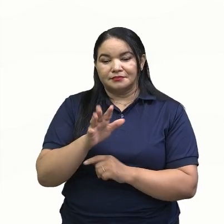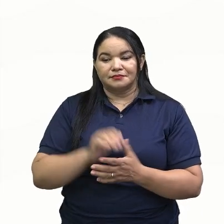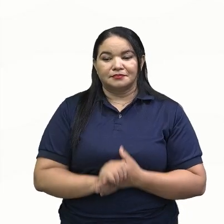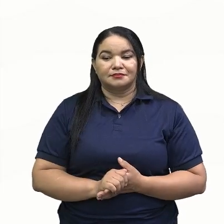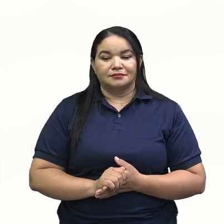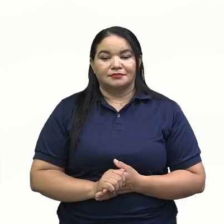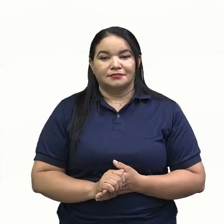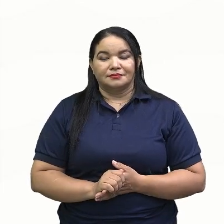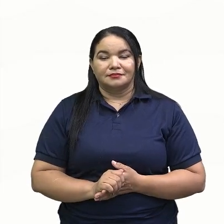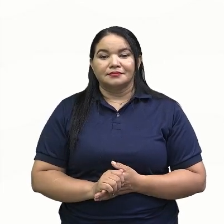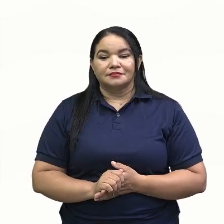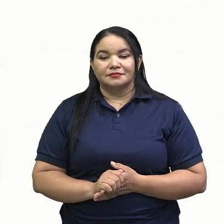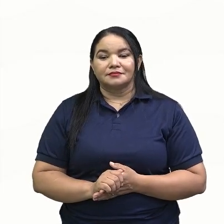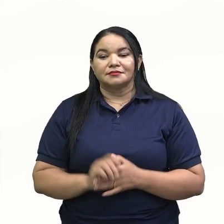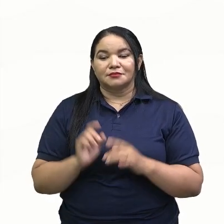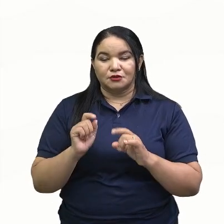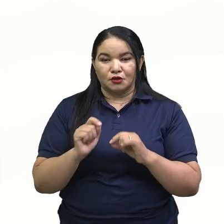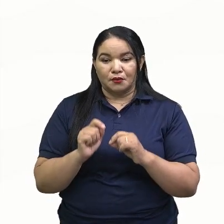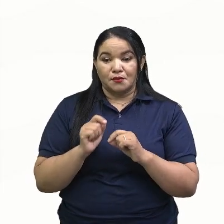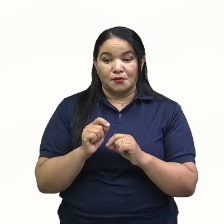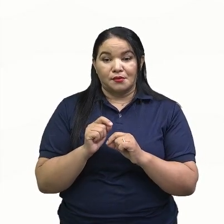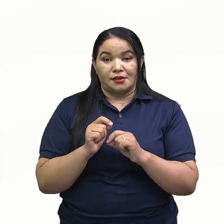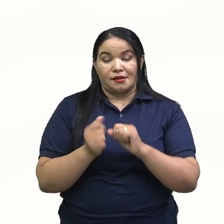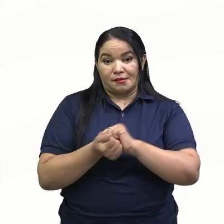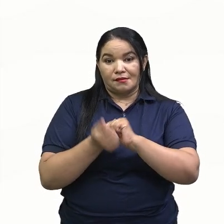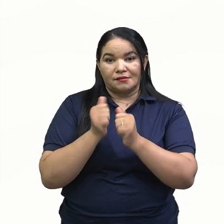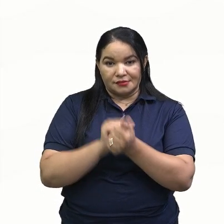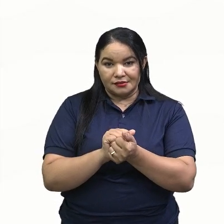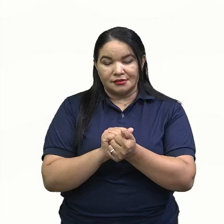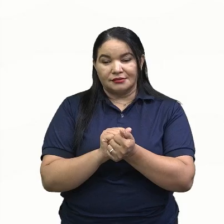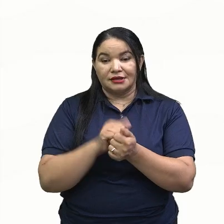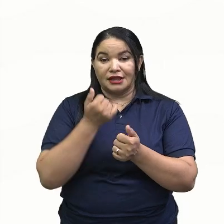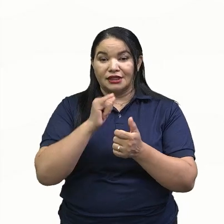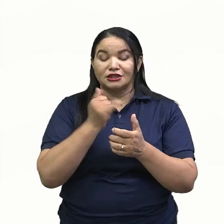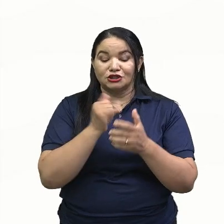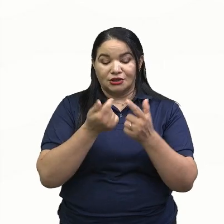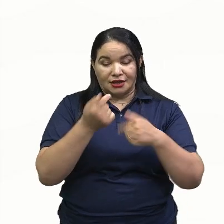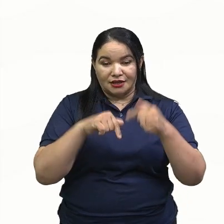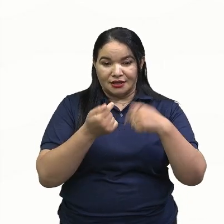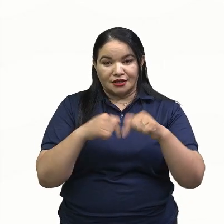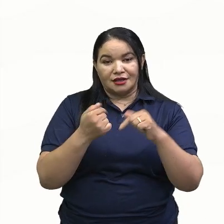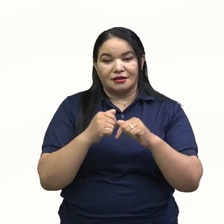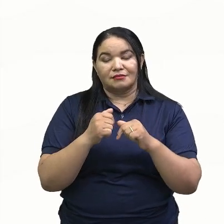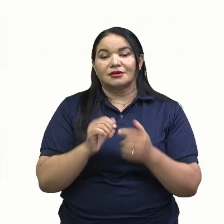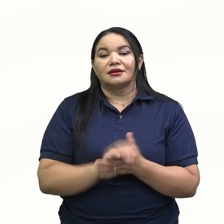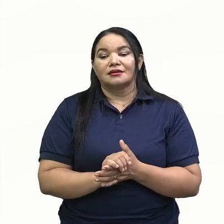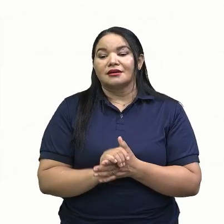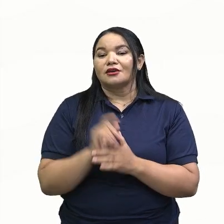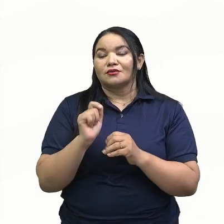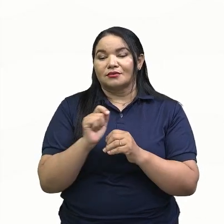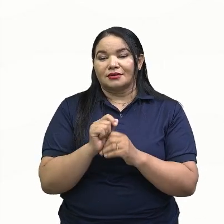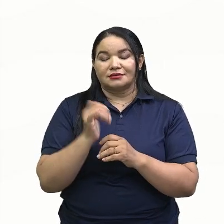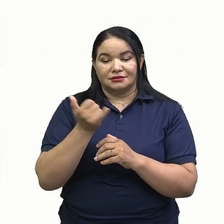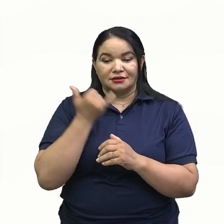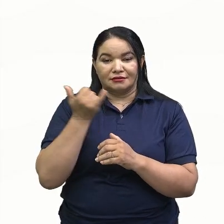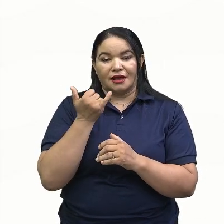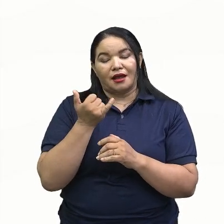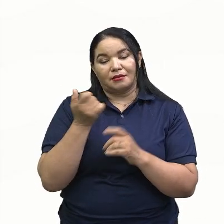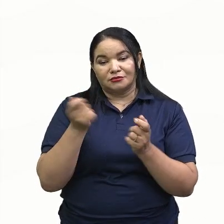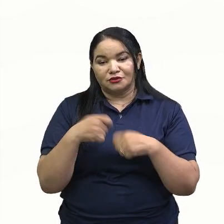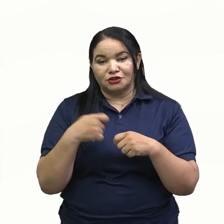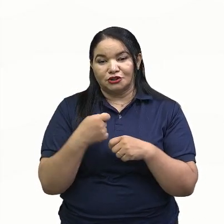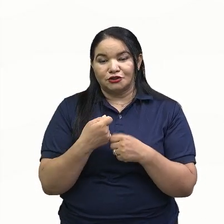química em energia elétrica que pode alimentar um controle remoto ou um